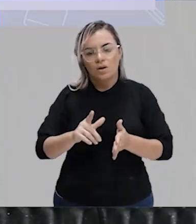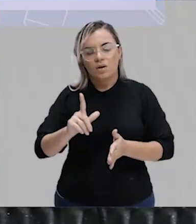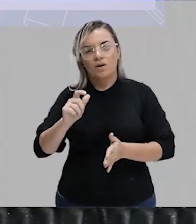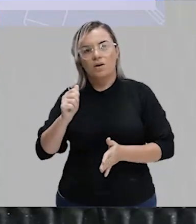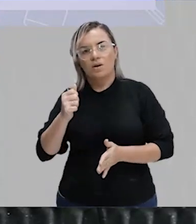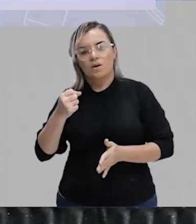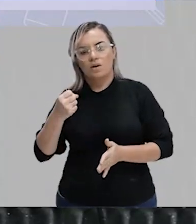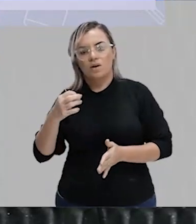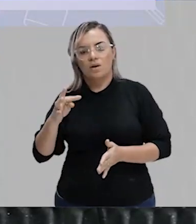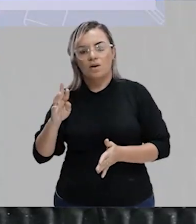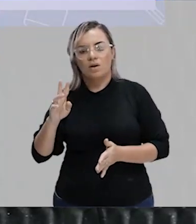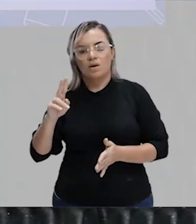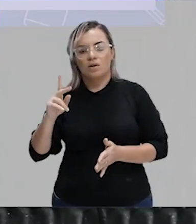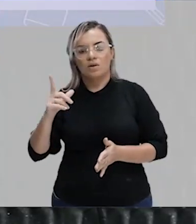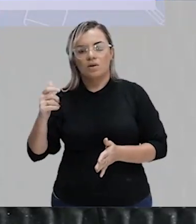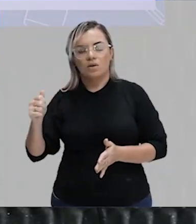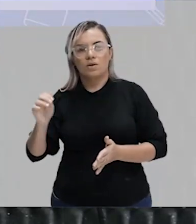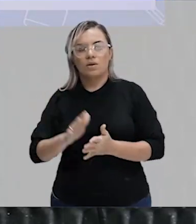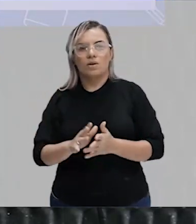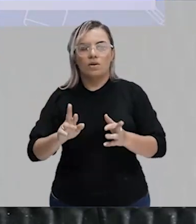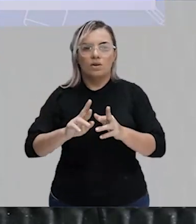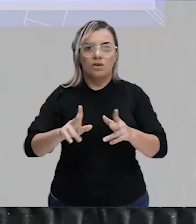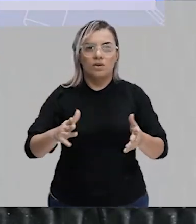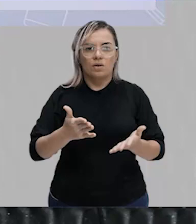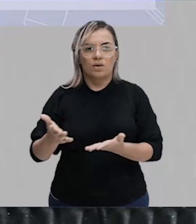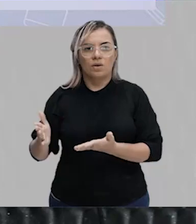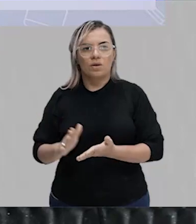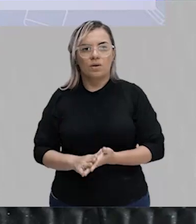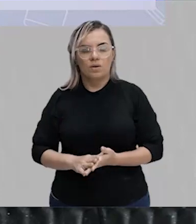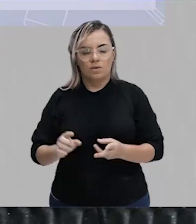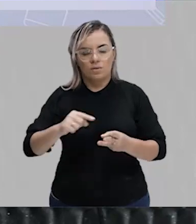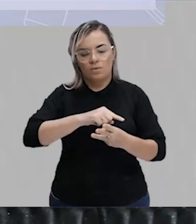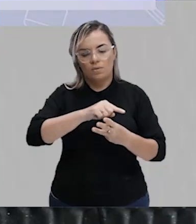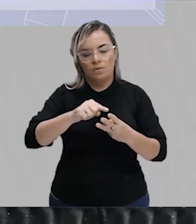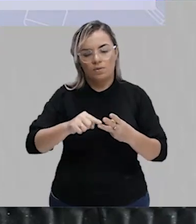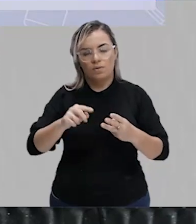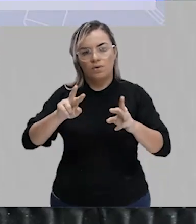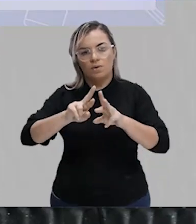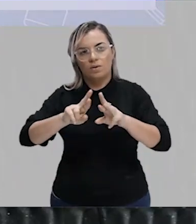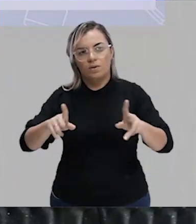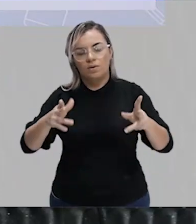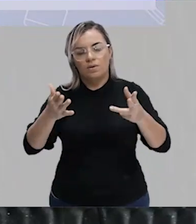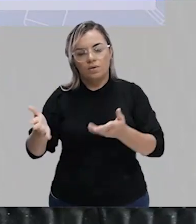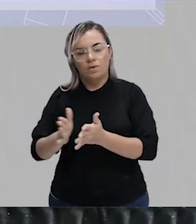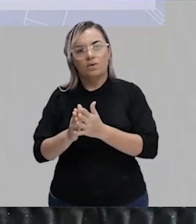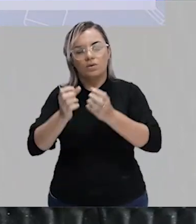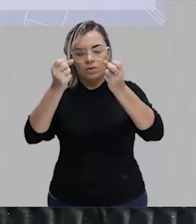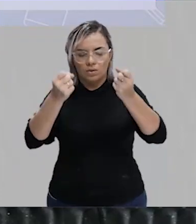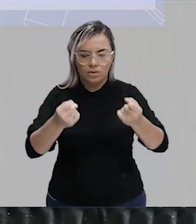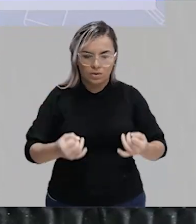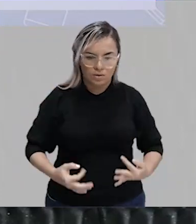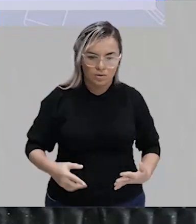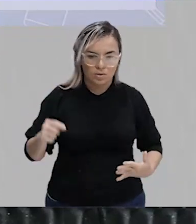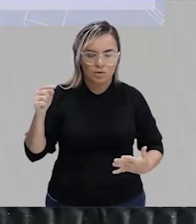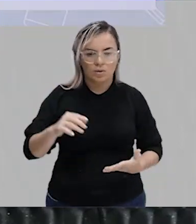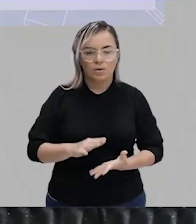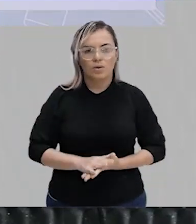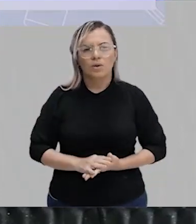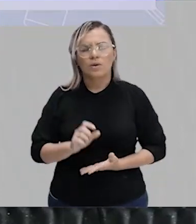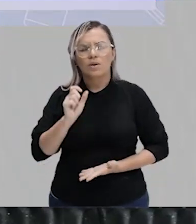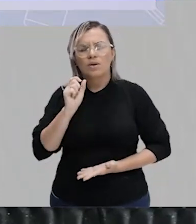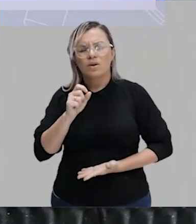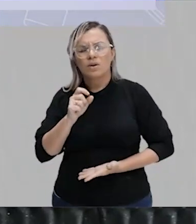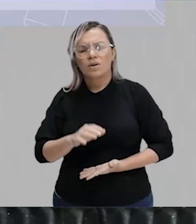formação dos folhetos embrionários. Tá? Quais são? Ectoderme, mesoderme e endoderme. E aquele negócio de